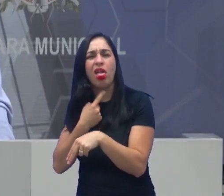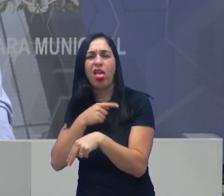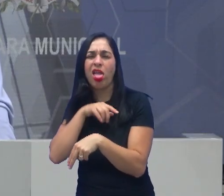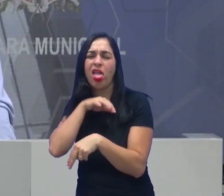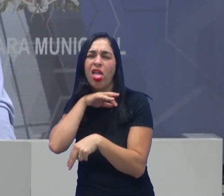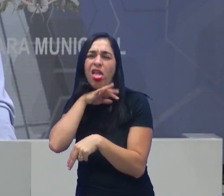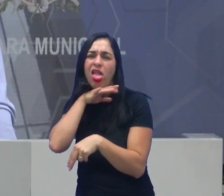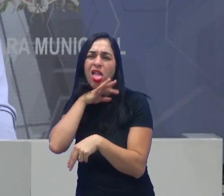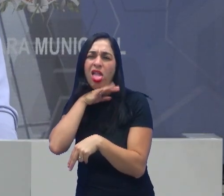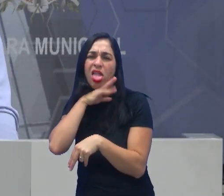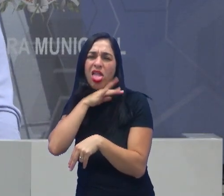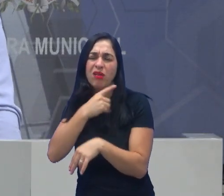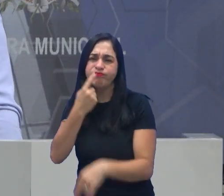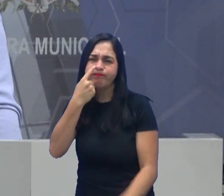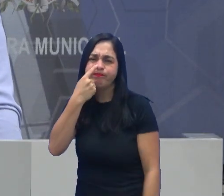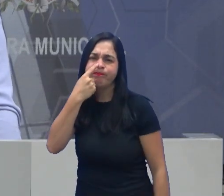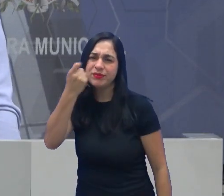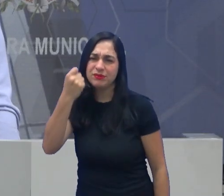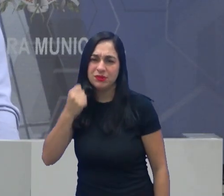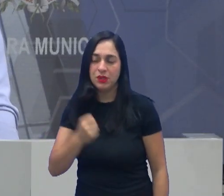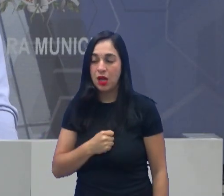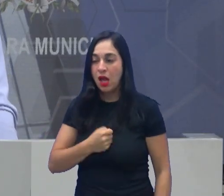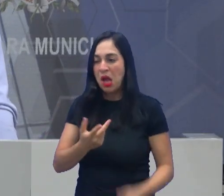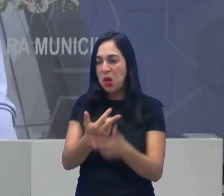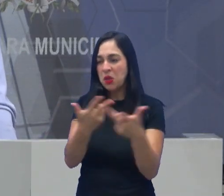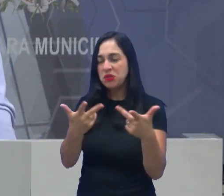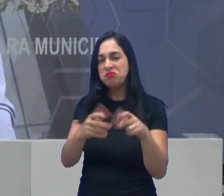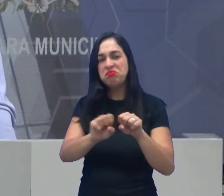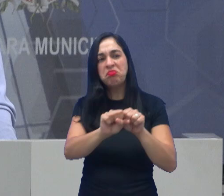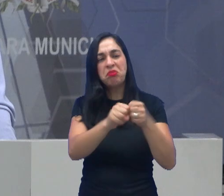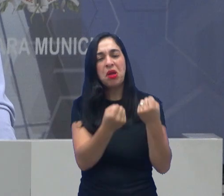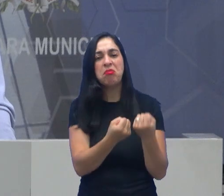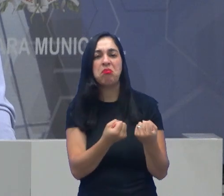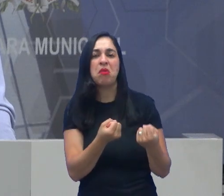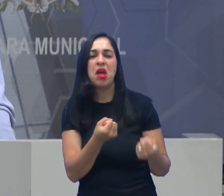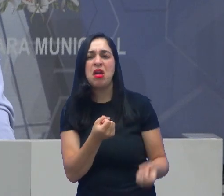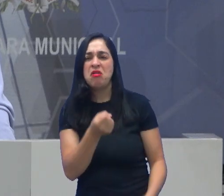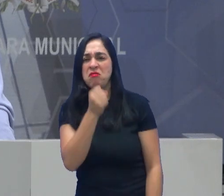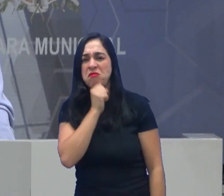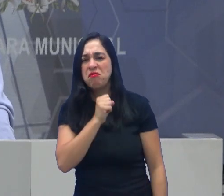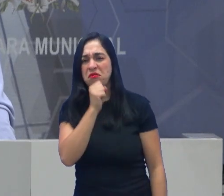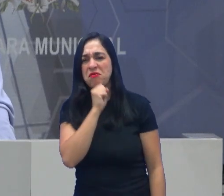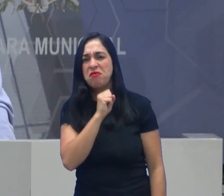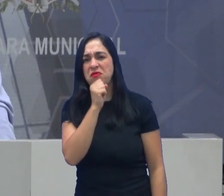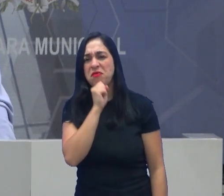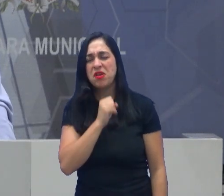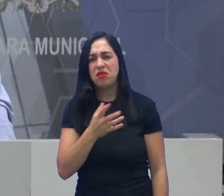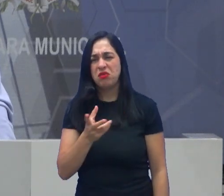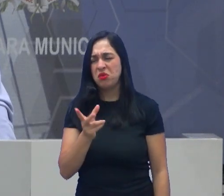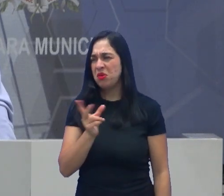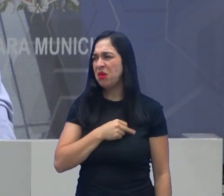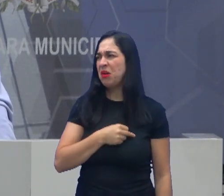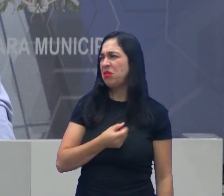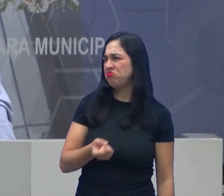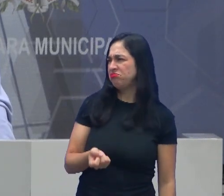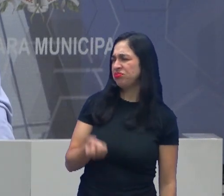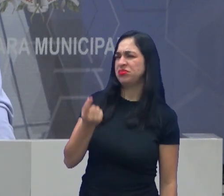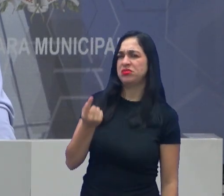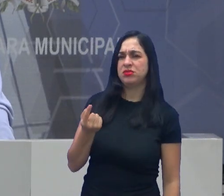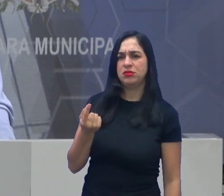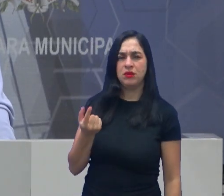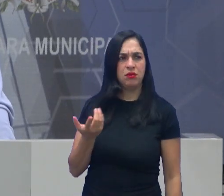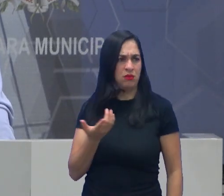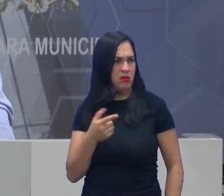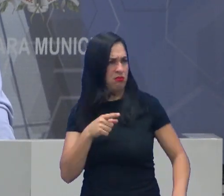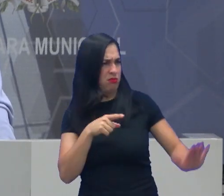suja, equipamentos velhos, sucateados, ele fala, rapaz, você realmente